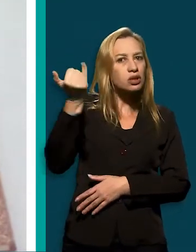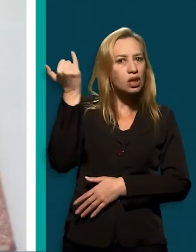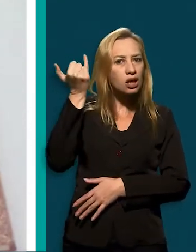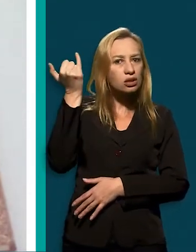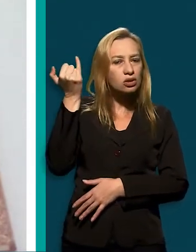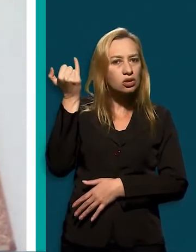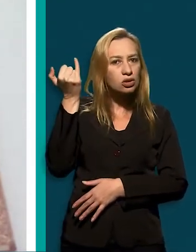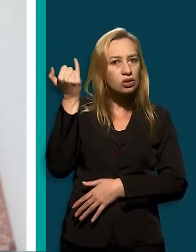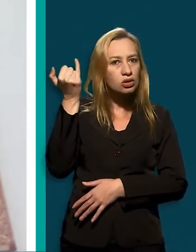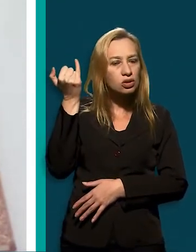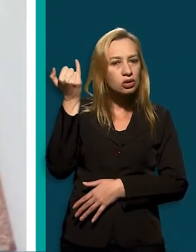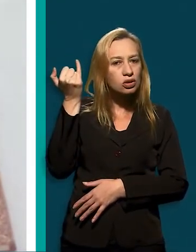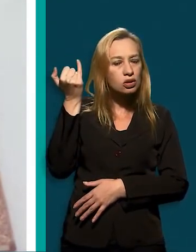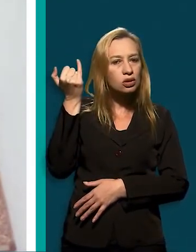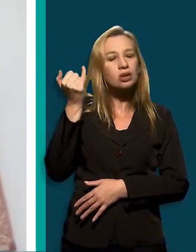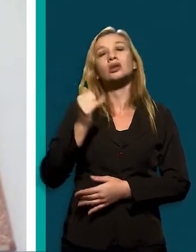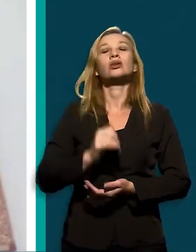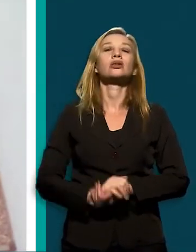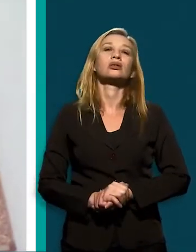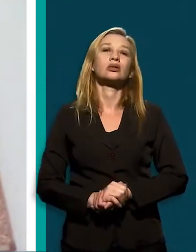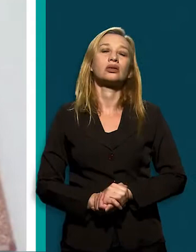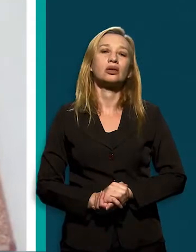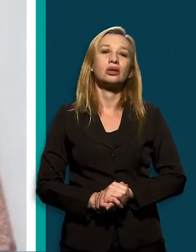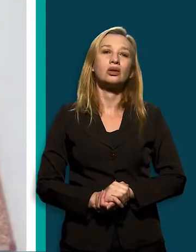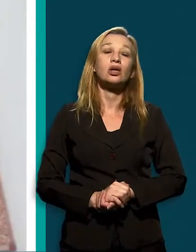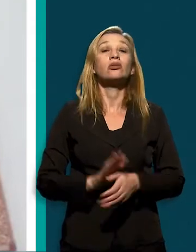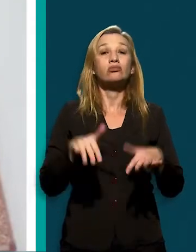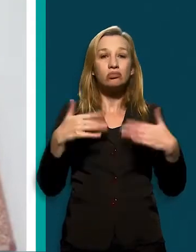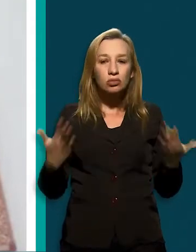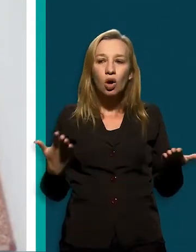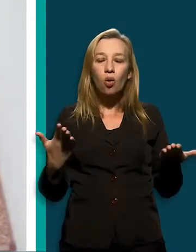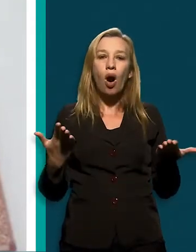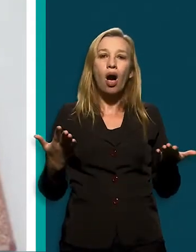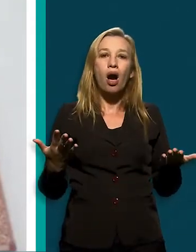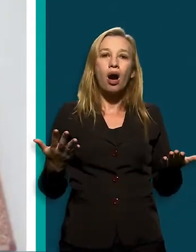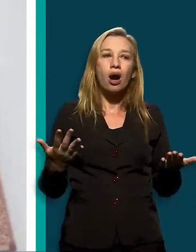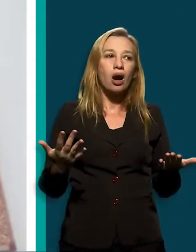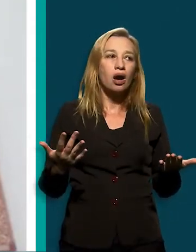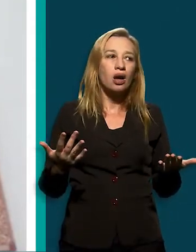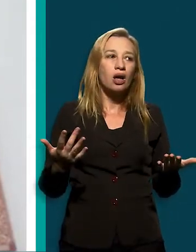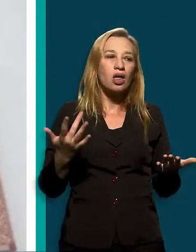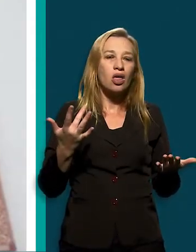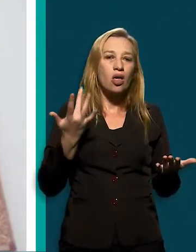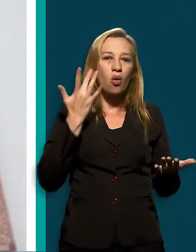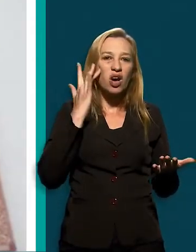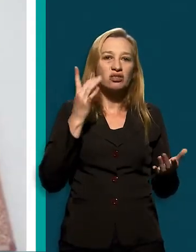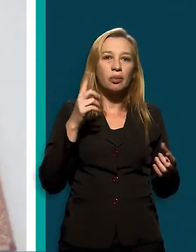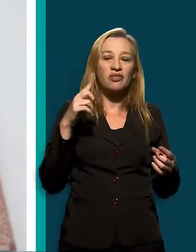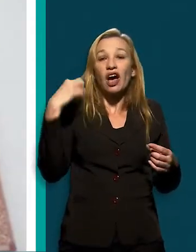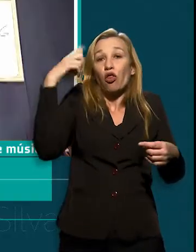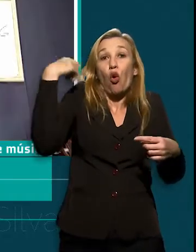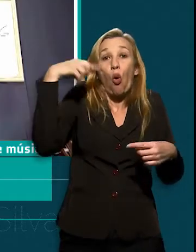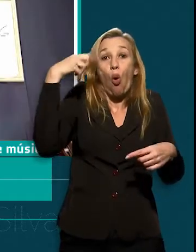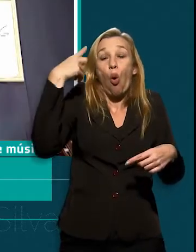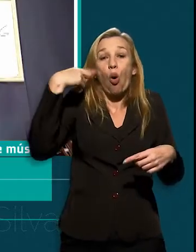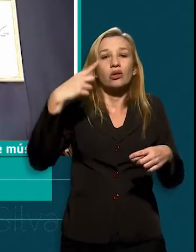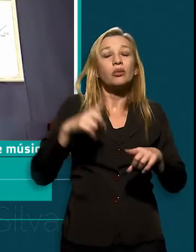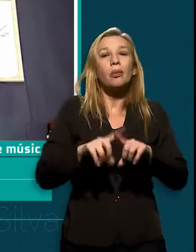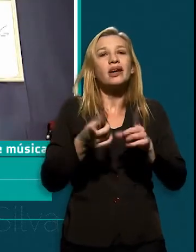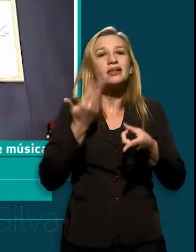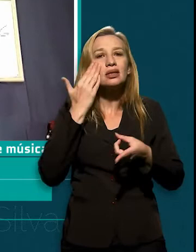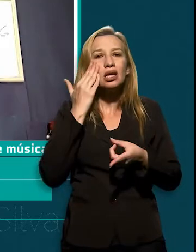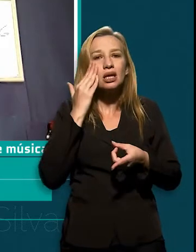faz necessário, até para preservar a sua própria saúde, né? Então, acho que não é para ficar na paranoia,